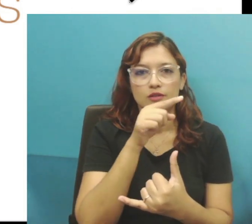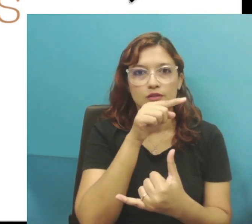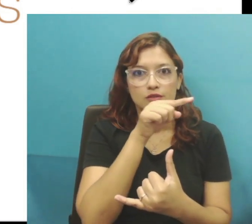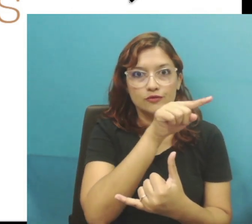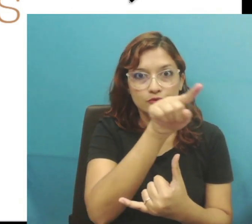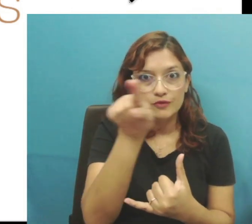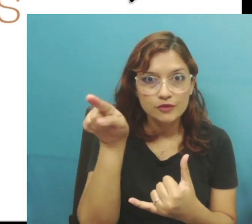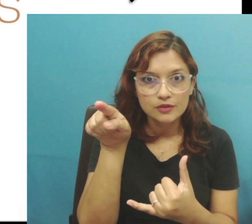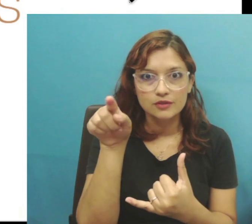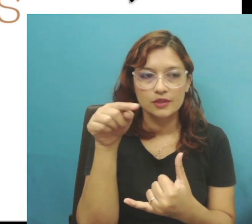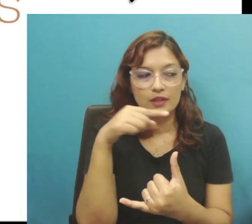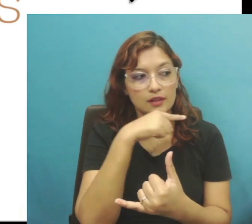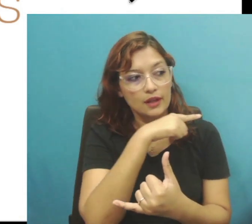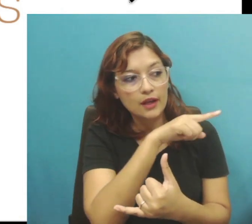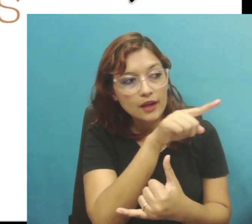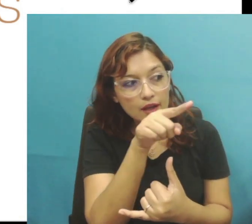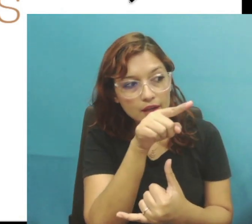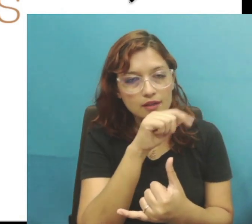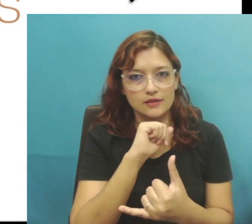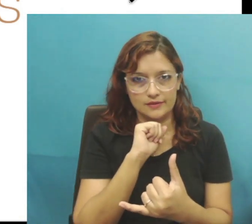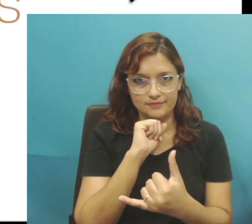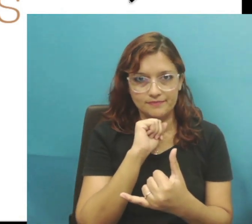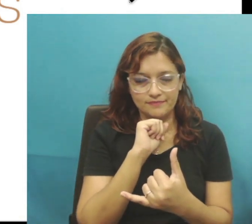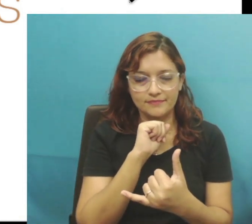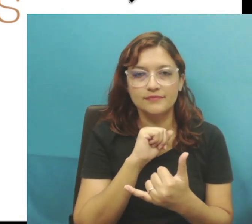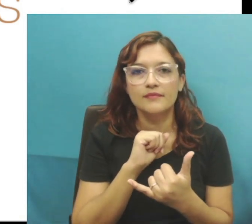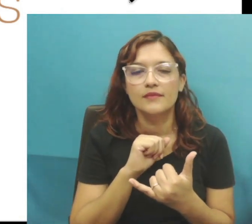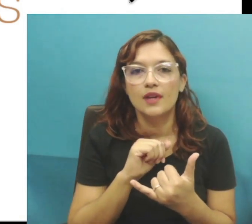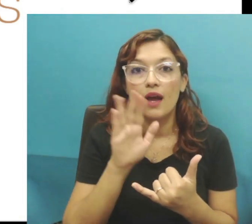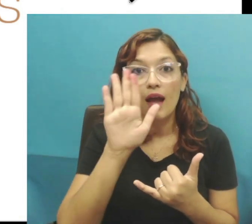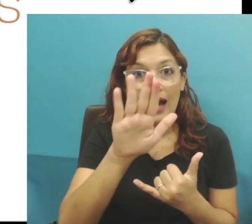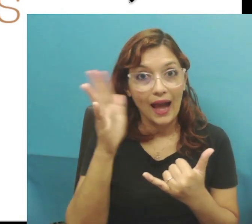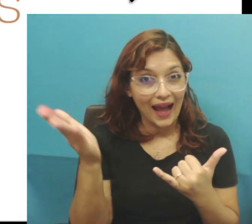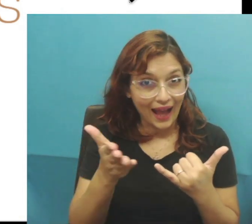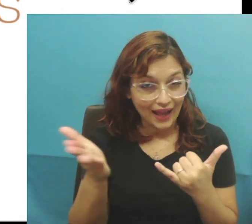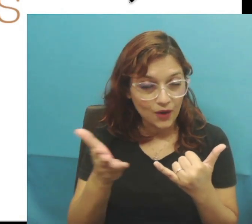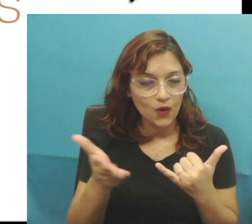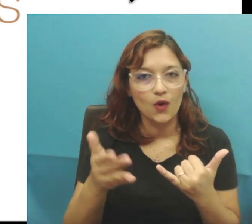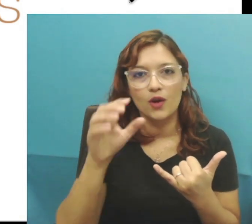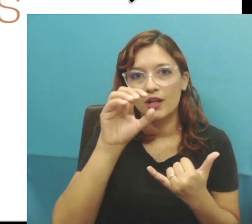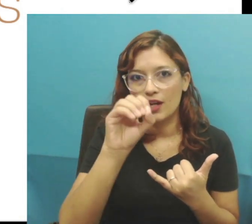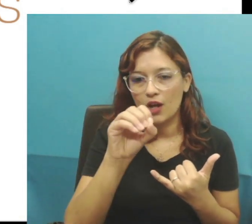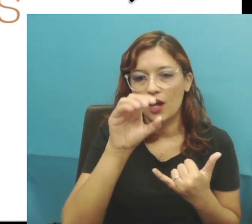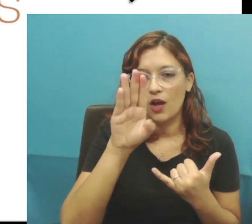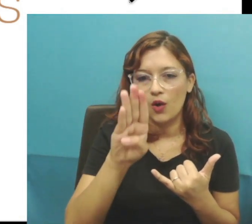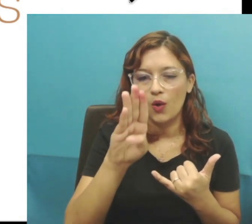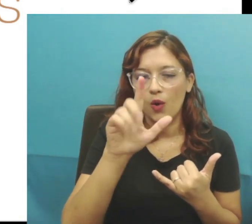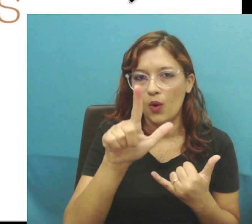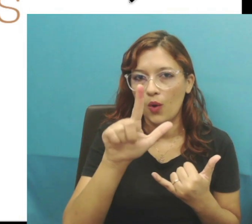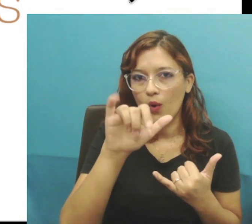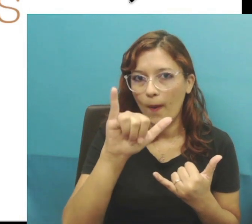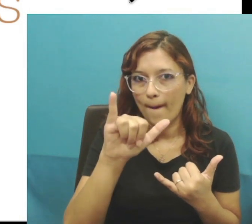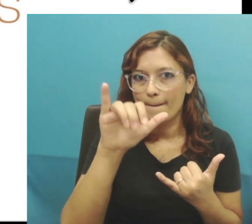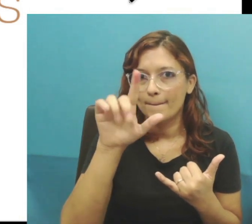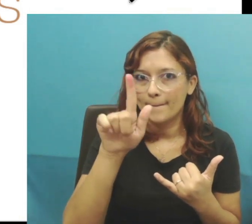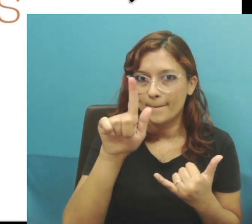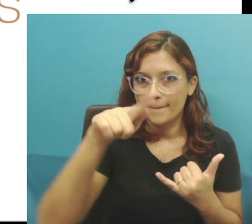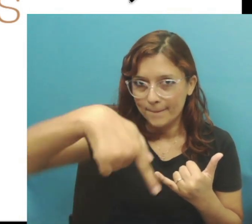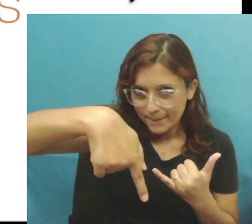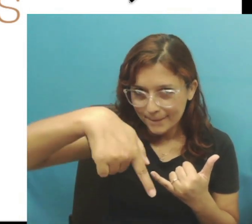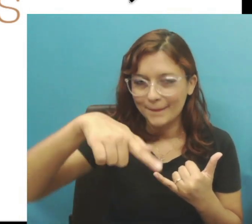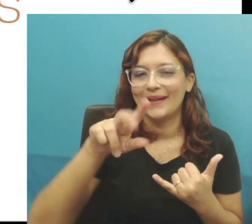Eu, você, ele, nós, vocês, eles. E agora,